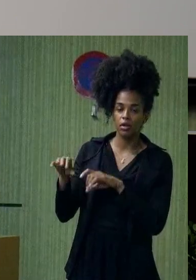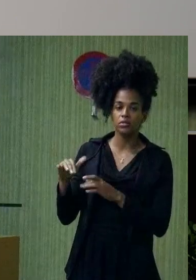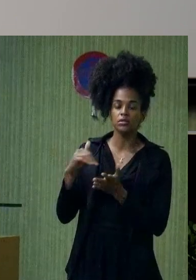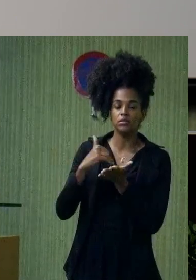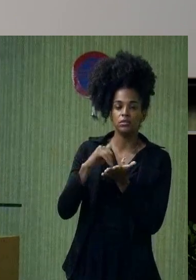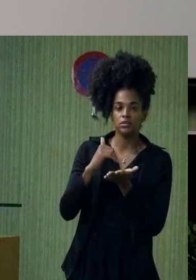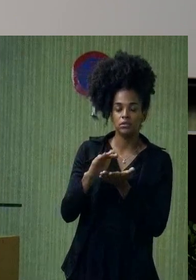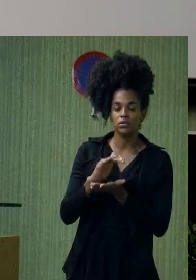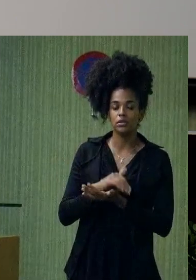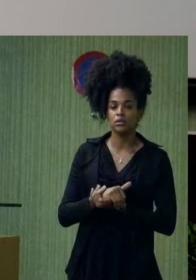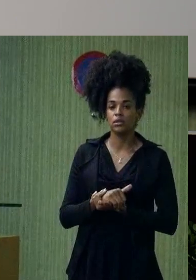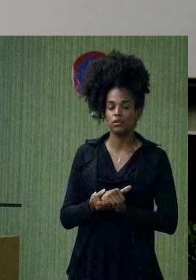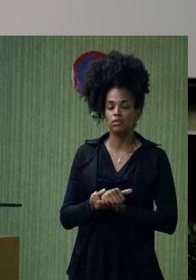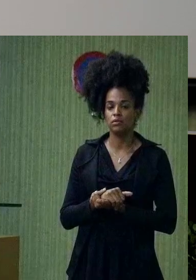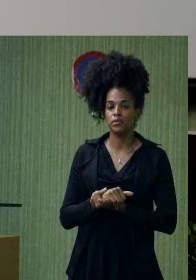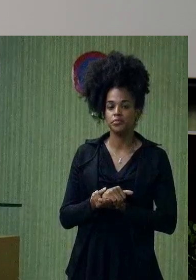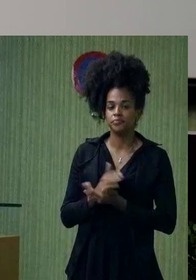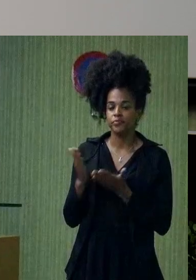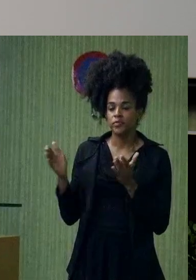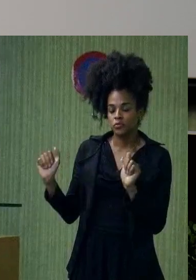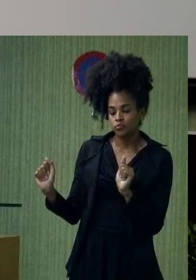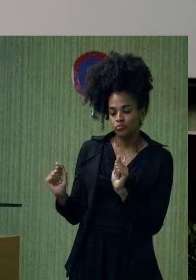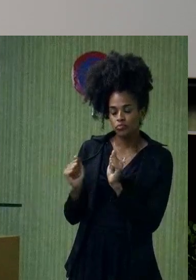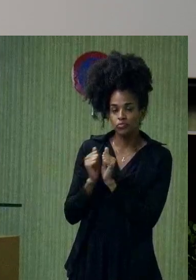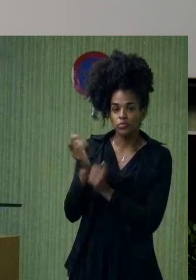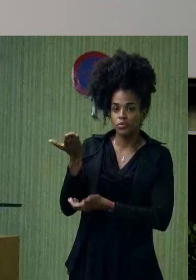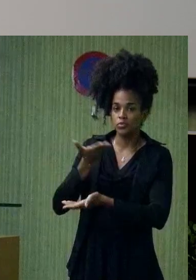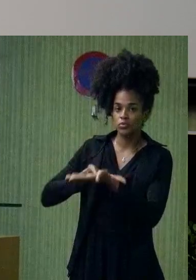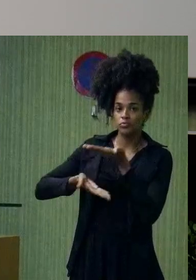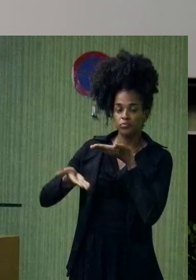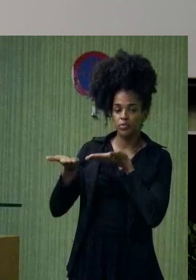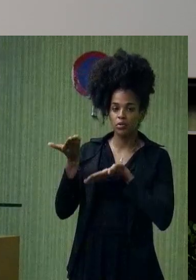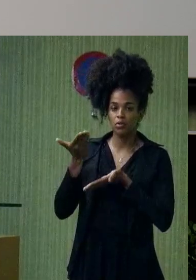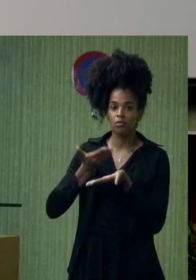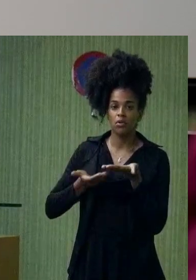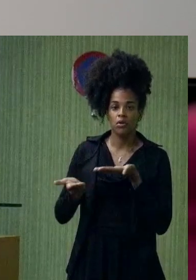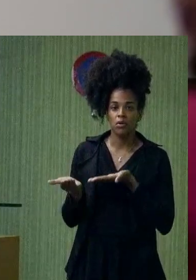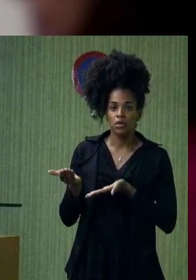estreitamento né da nossa relação não só